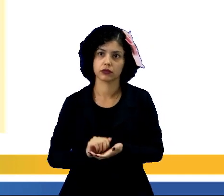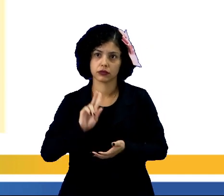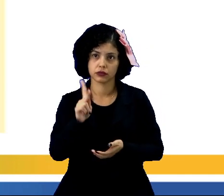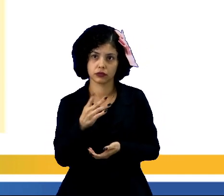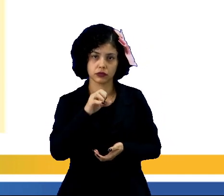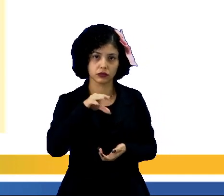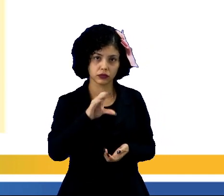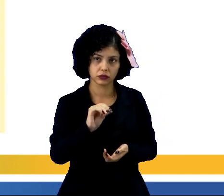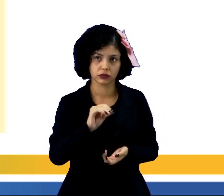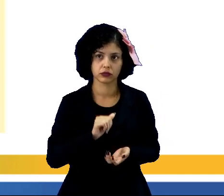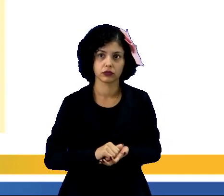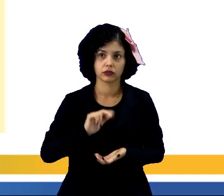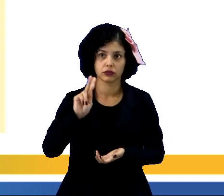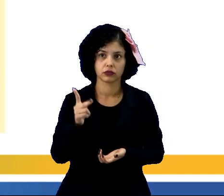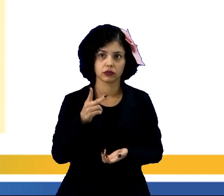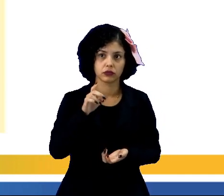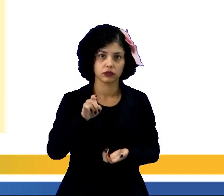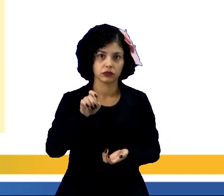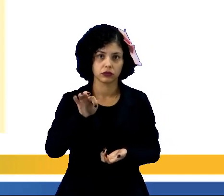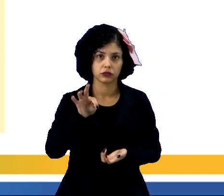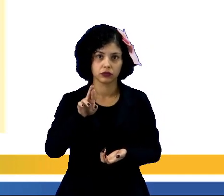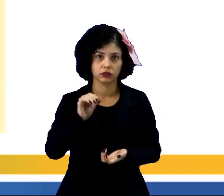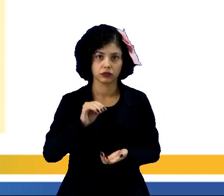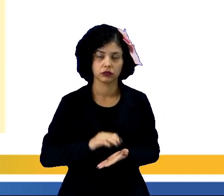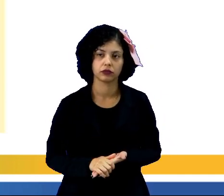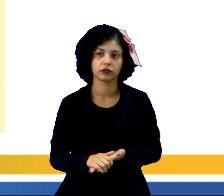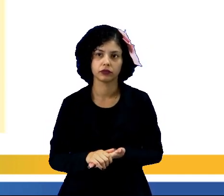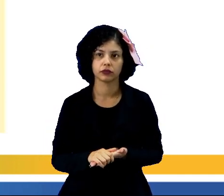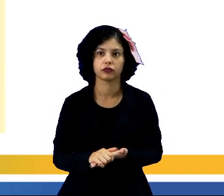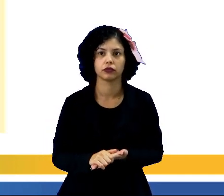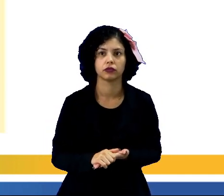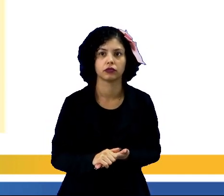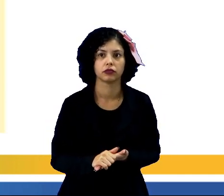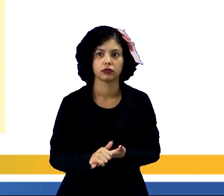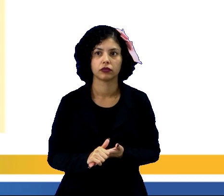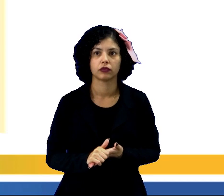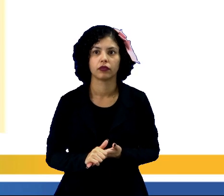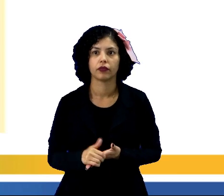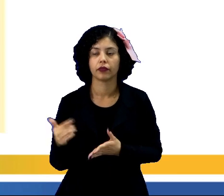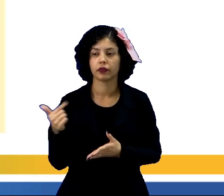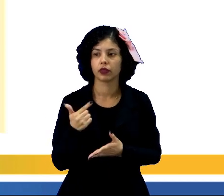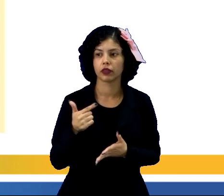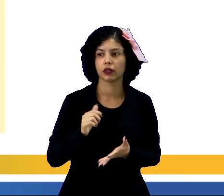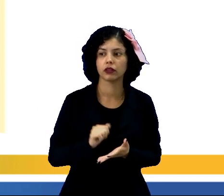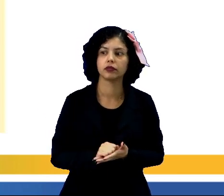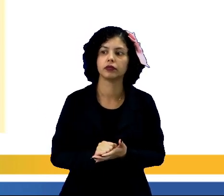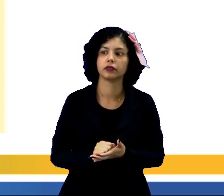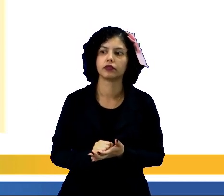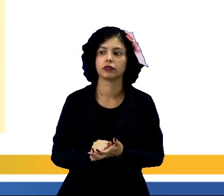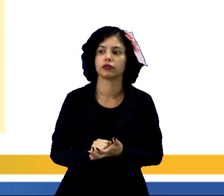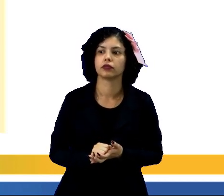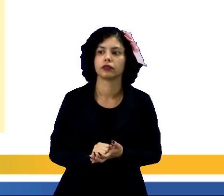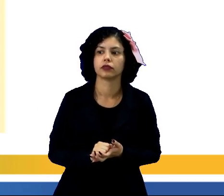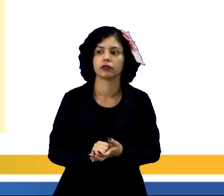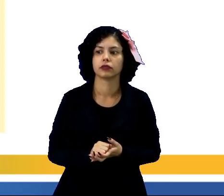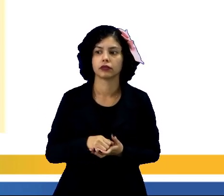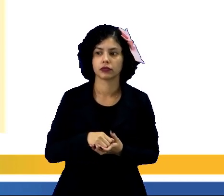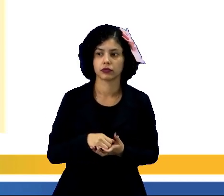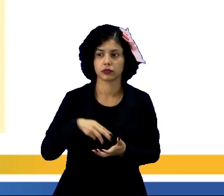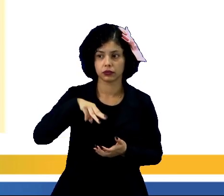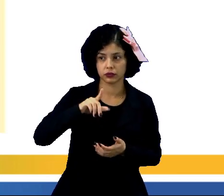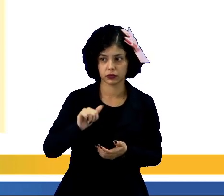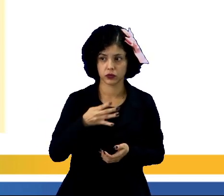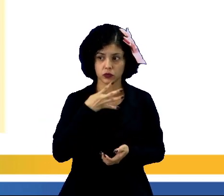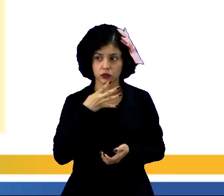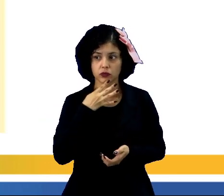é a diferença entre homozigoto e heterozigoto? Na segunda questão, já temos assim: Gregor